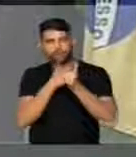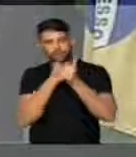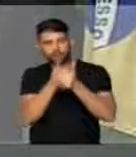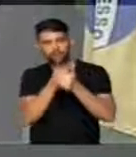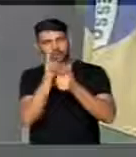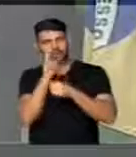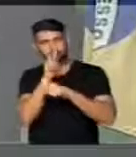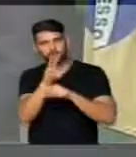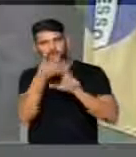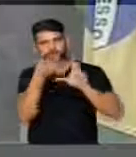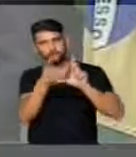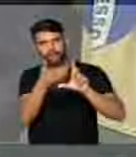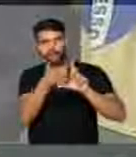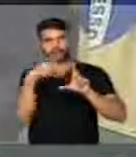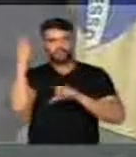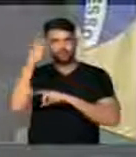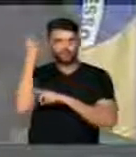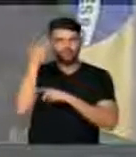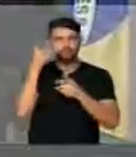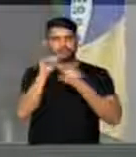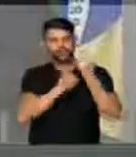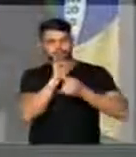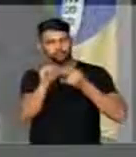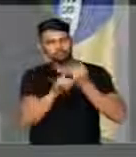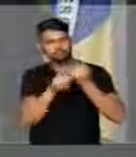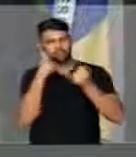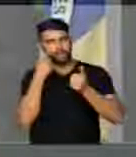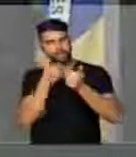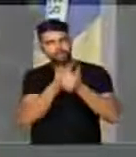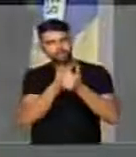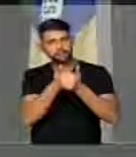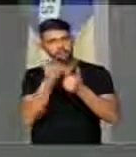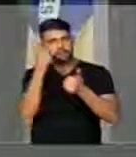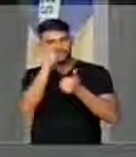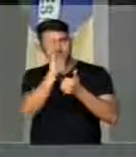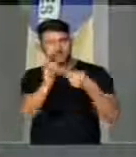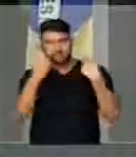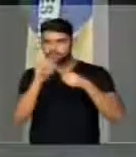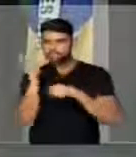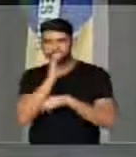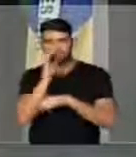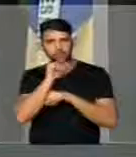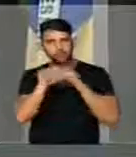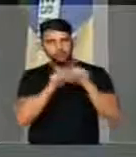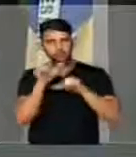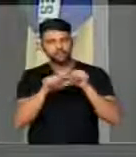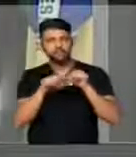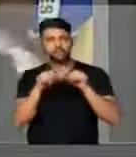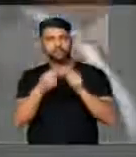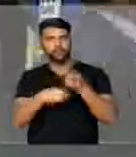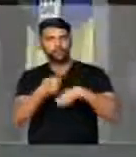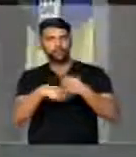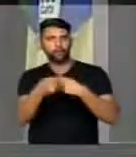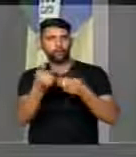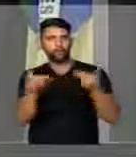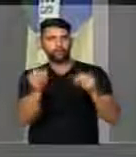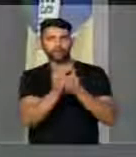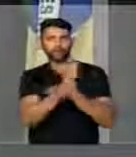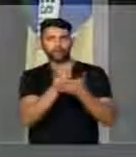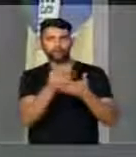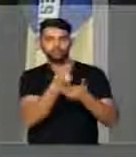acompanham pela TV Câmara, pela Rádio Câmara, que o Brasil precisa justamente de agilidade no seu processo econômico. E